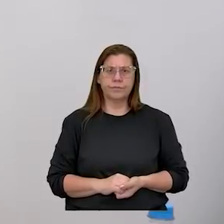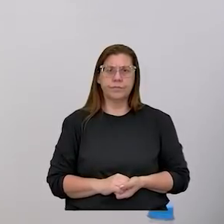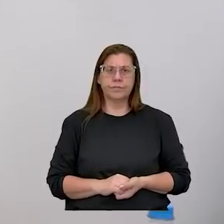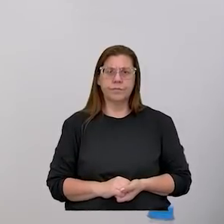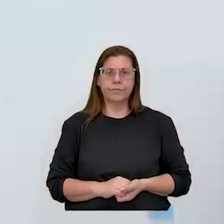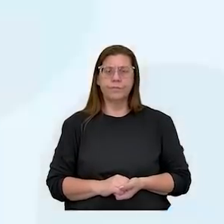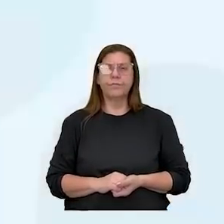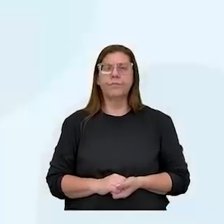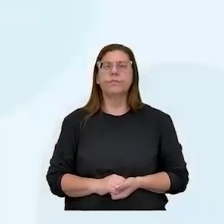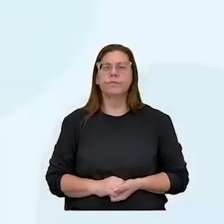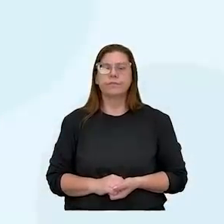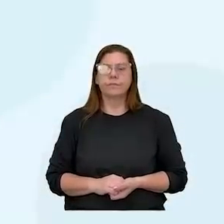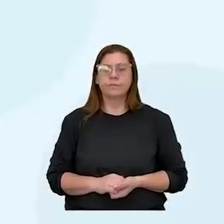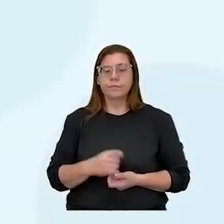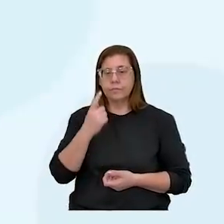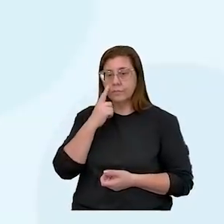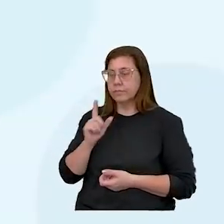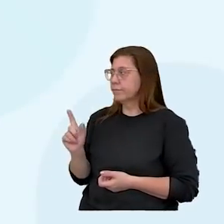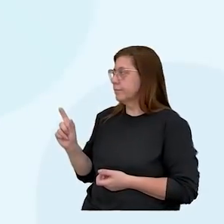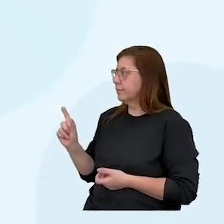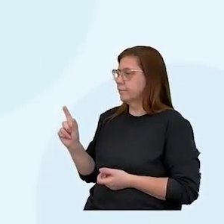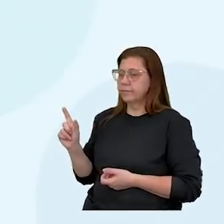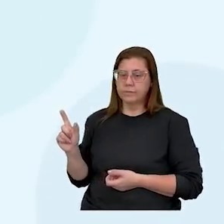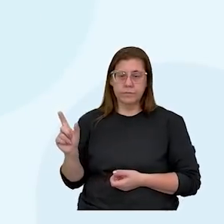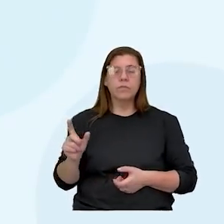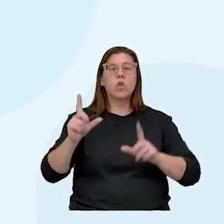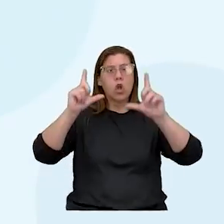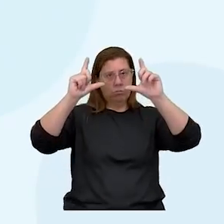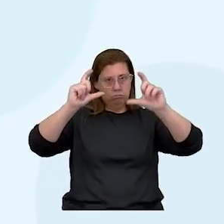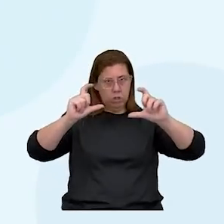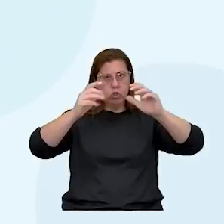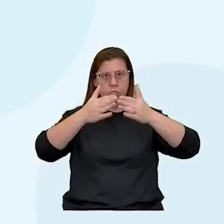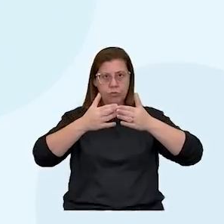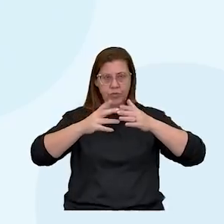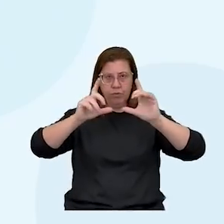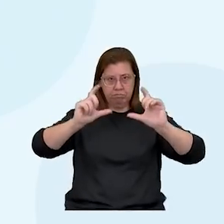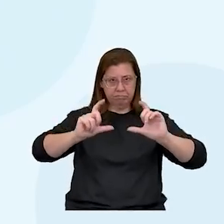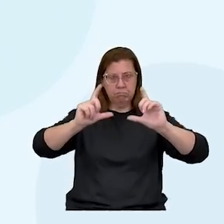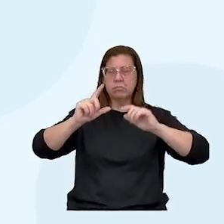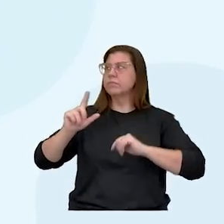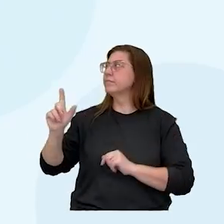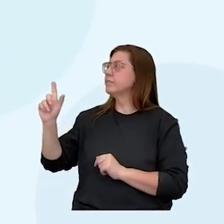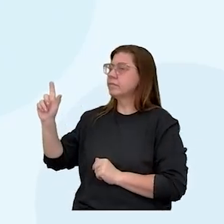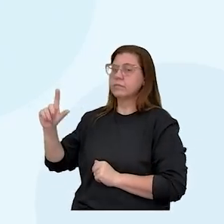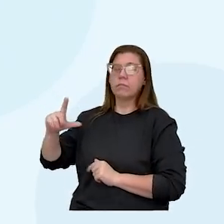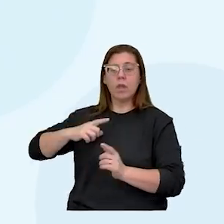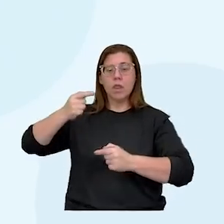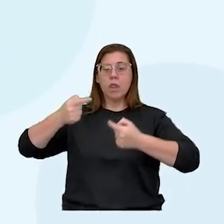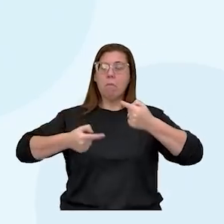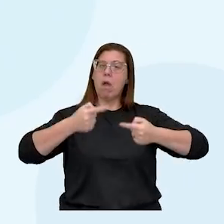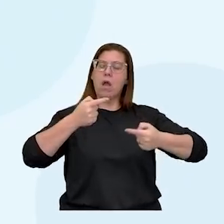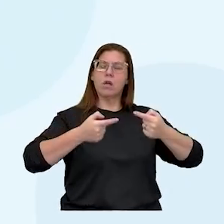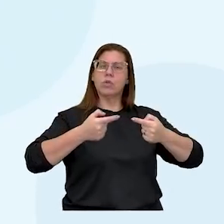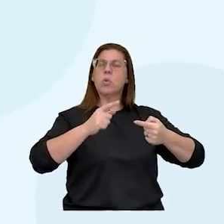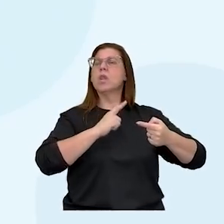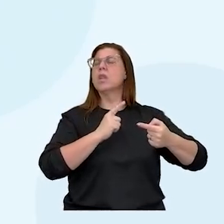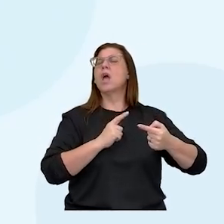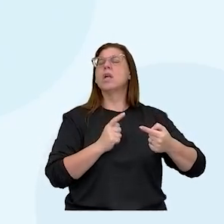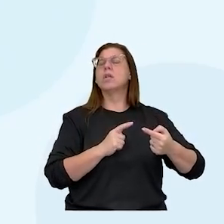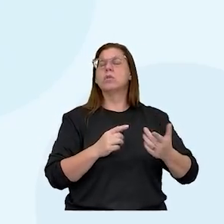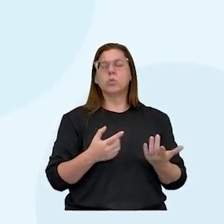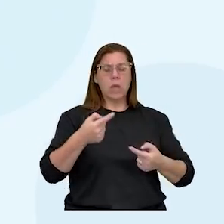quer. Né? Então você vai só se cansar e acaba... Não é mais um debate, né? É uma discussão, como a gente estava falando.